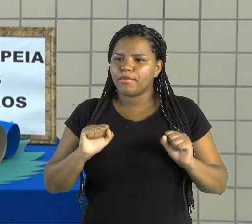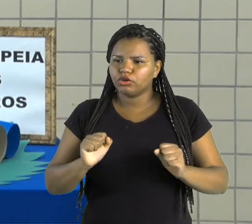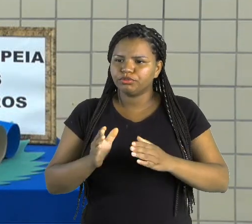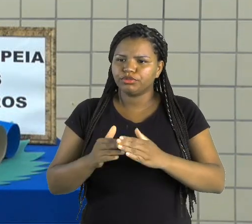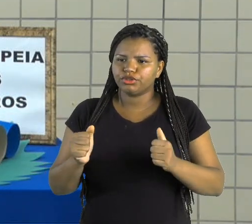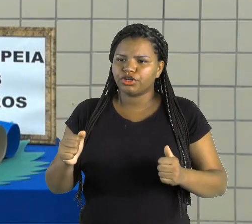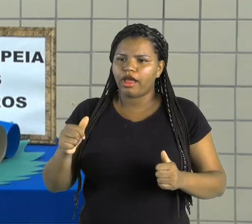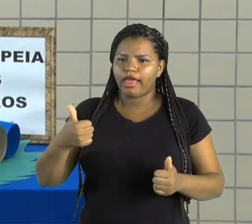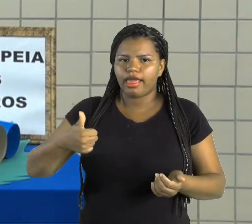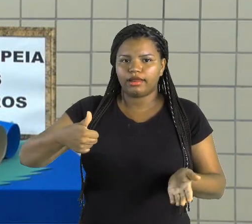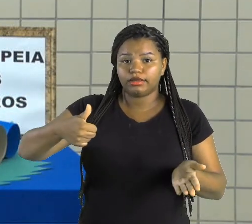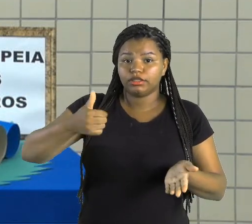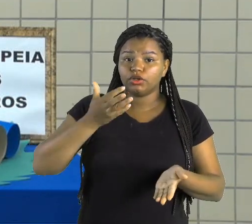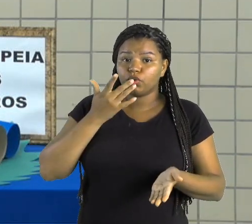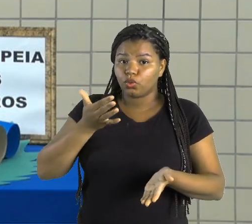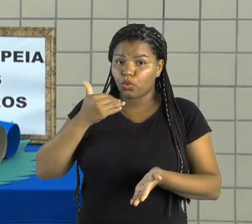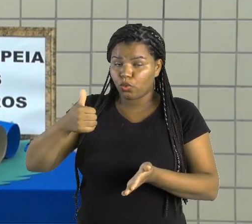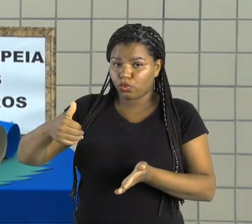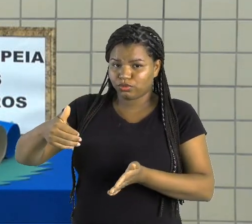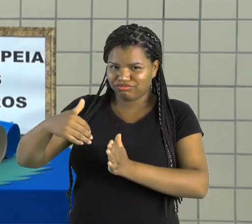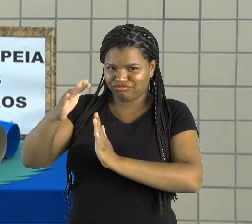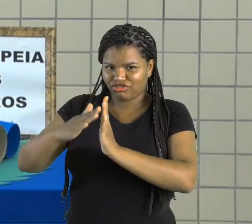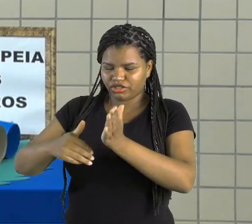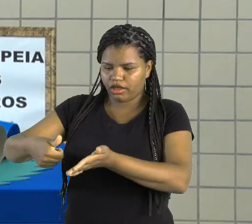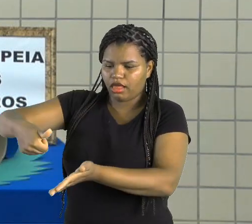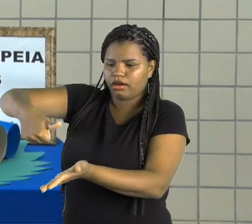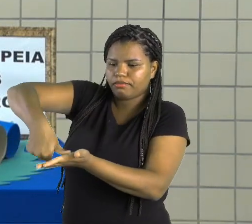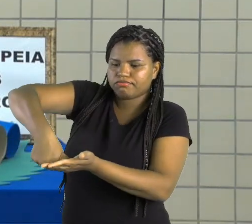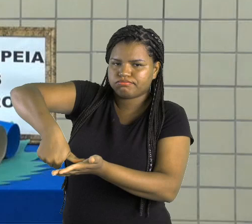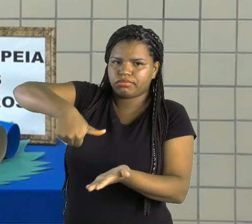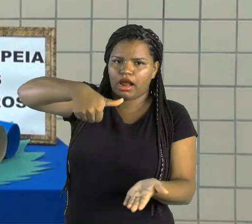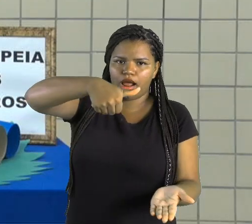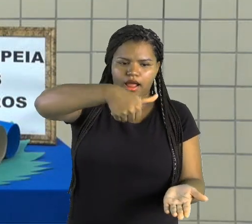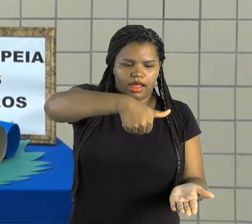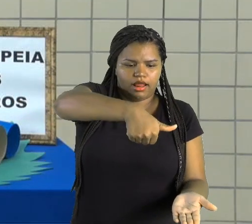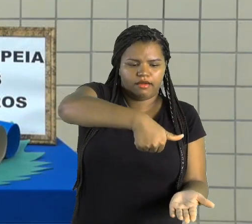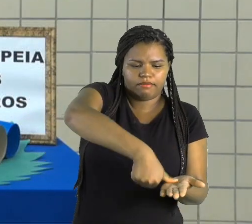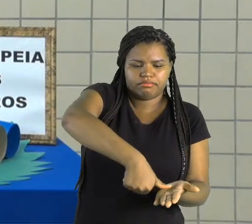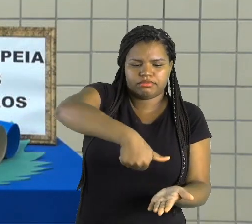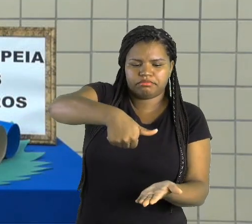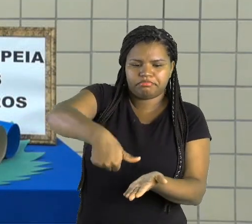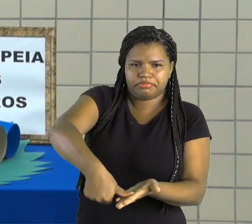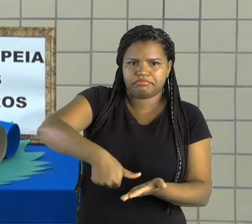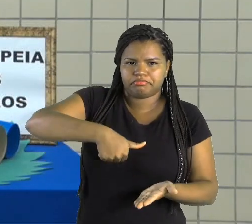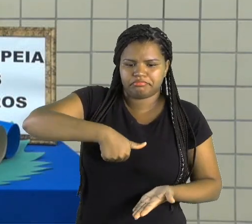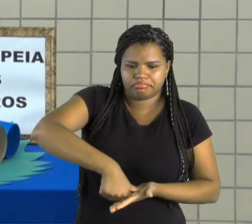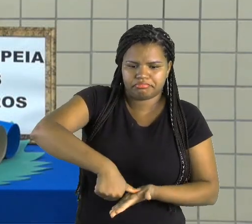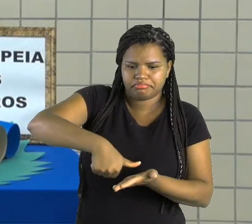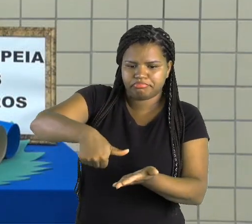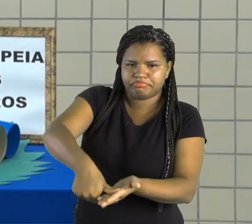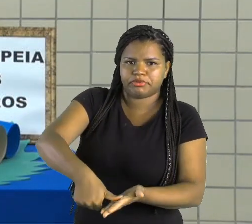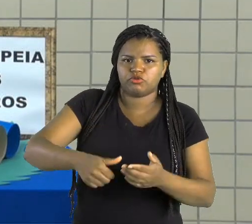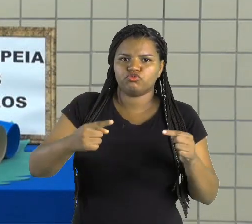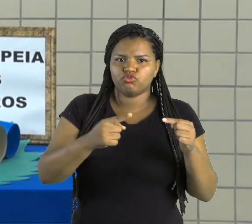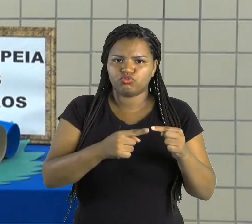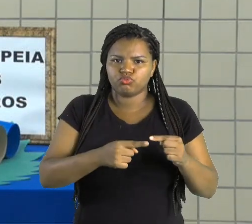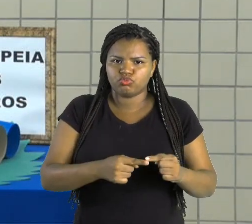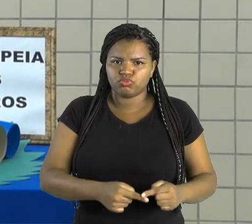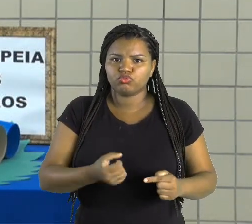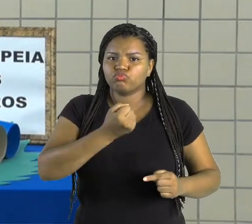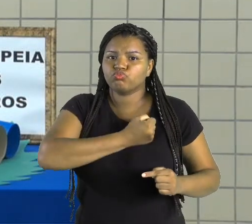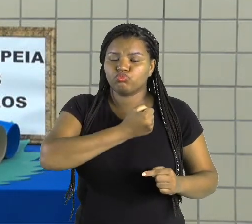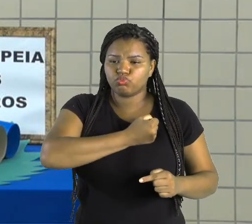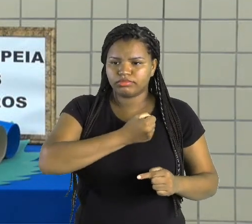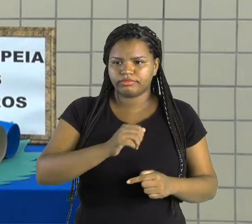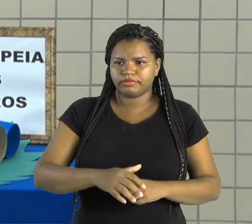Carimba o dedinho e vai fazendo as bolinhas de acordo com o numeral. Como, por exemplo, esse